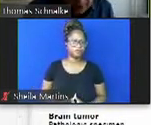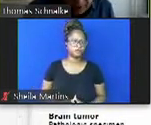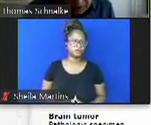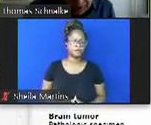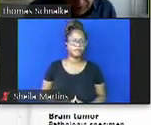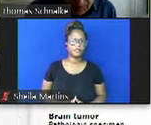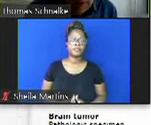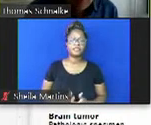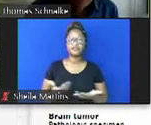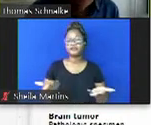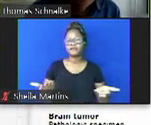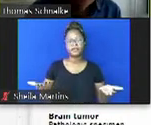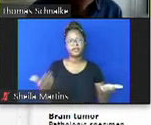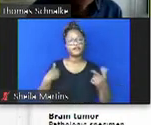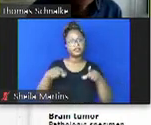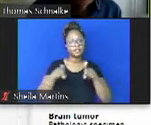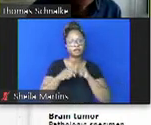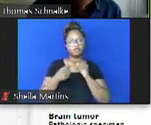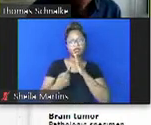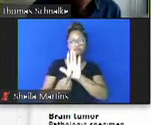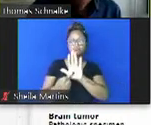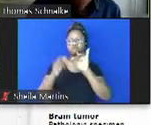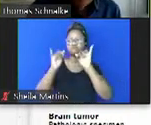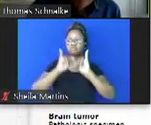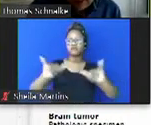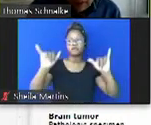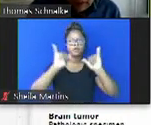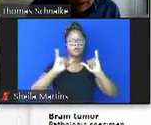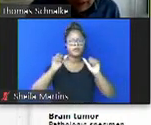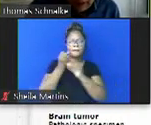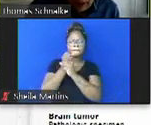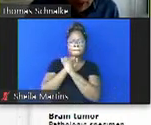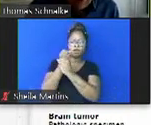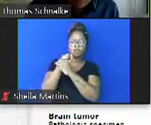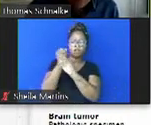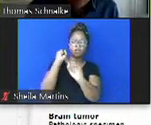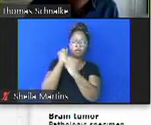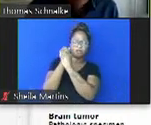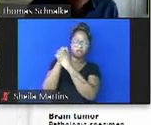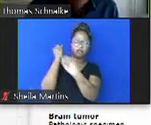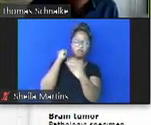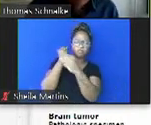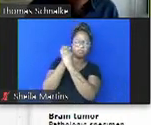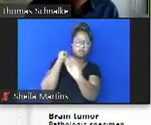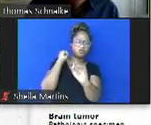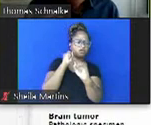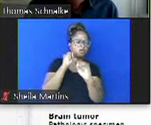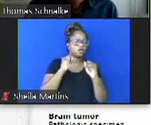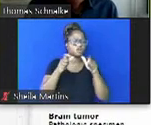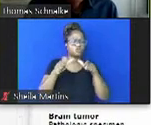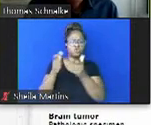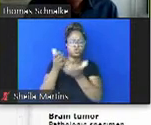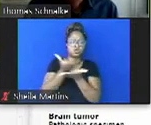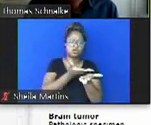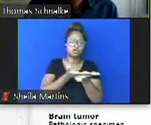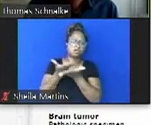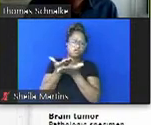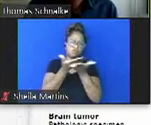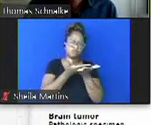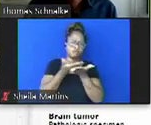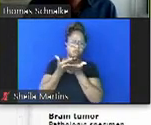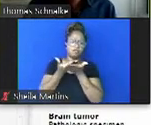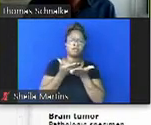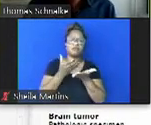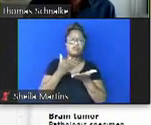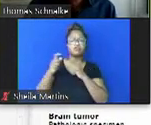em exibições grandes, em gabinetes de estudo, na clínica